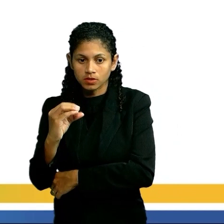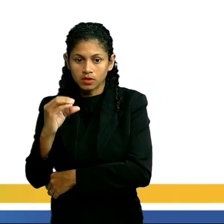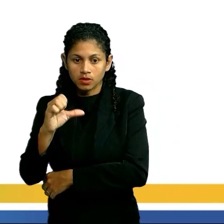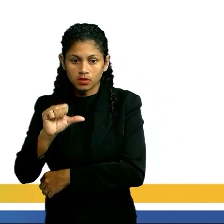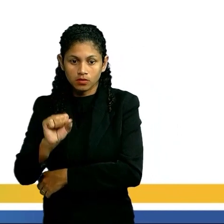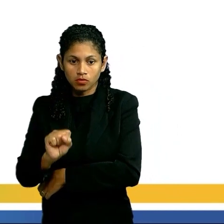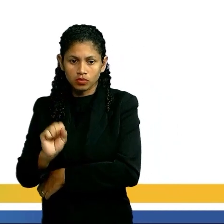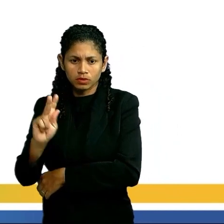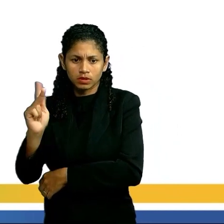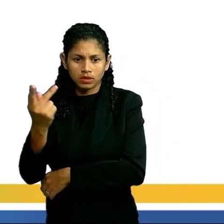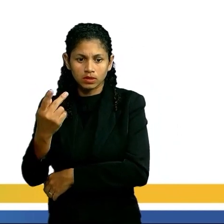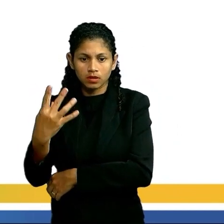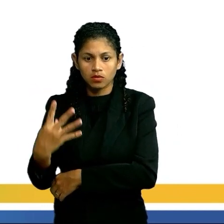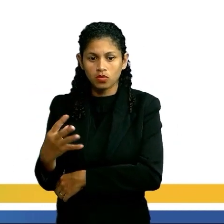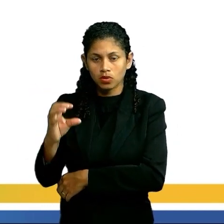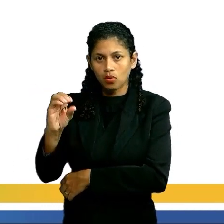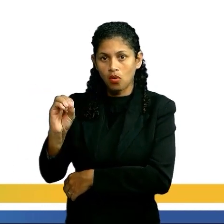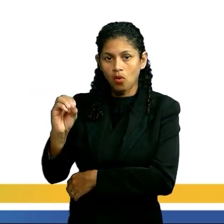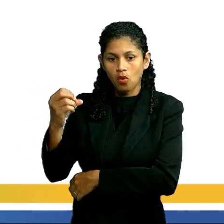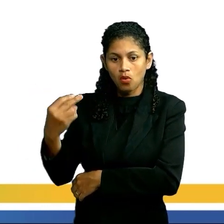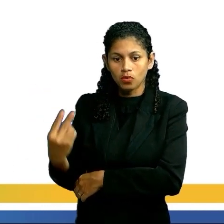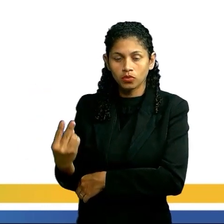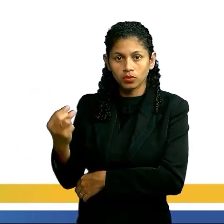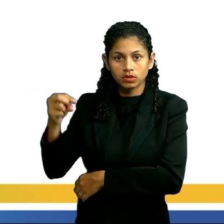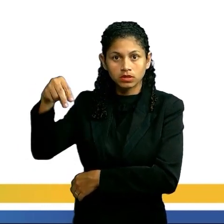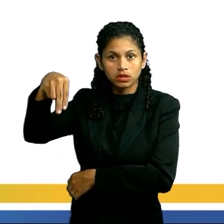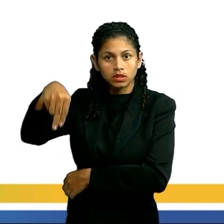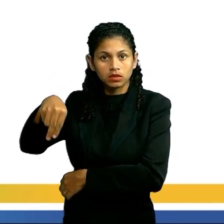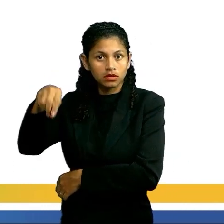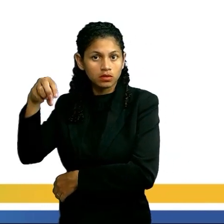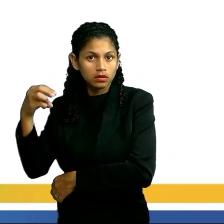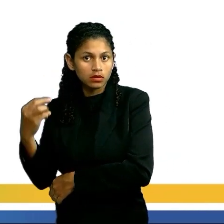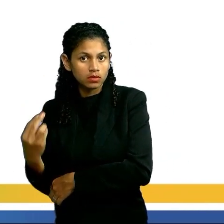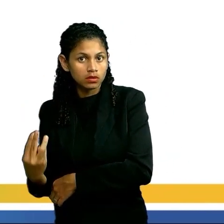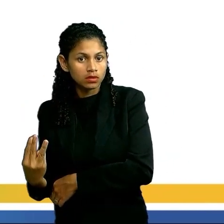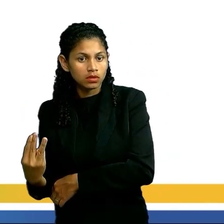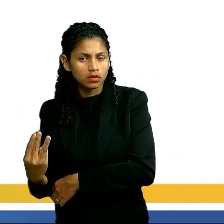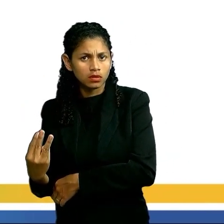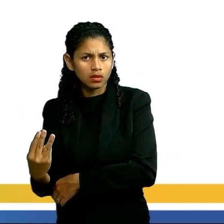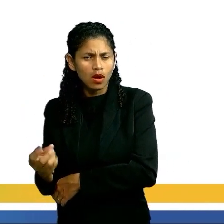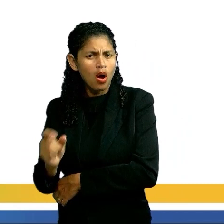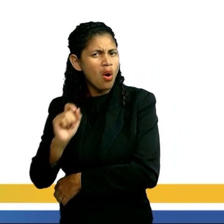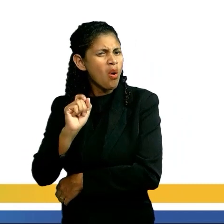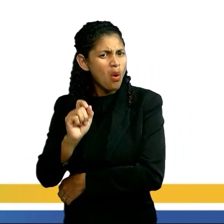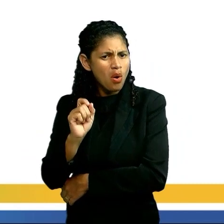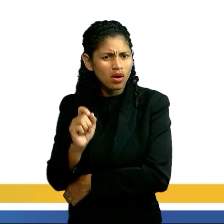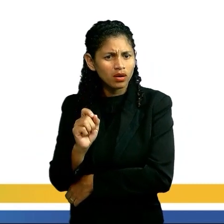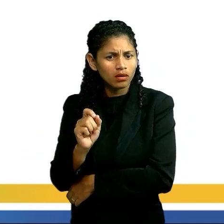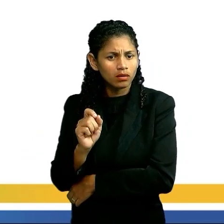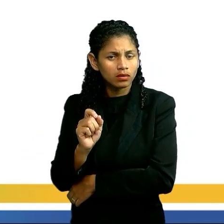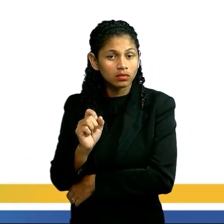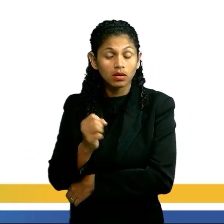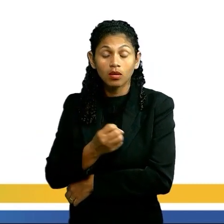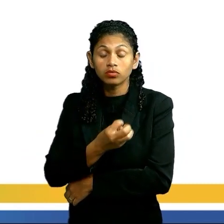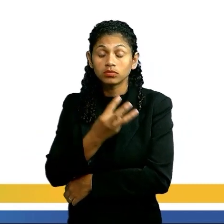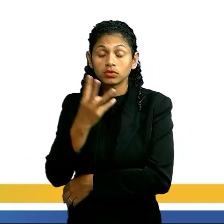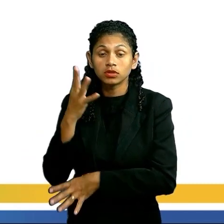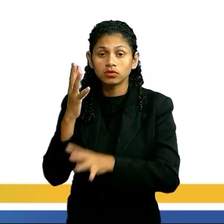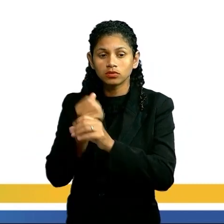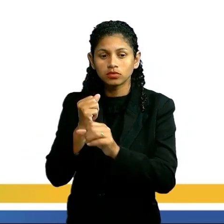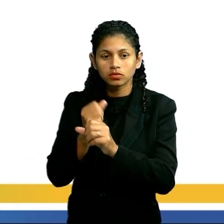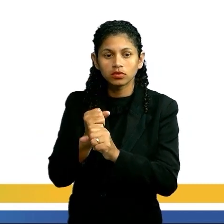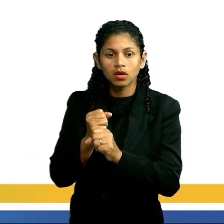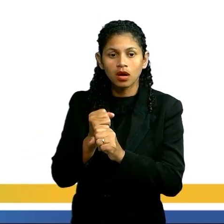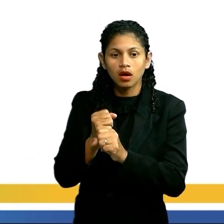C8H4O2N3. Meu Deus, o que é isso, professor? Calma, é só a quantidade que nós contamos de cada átomo, pessoal. O C é